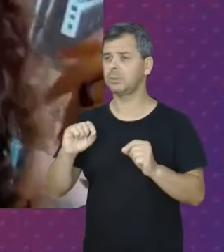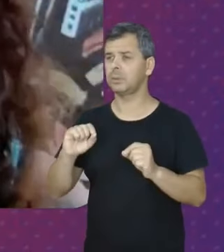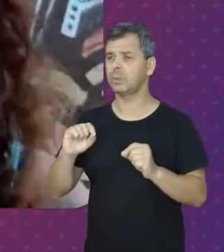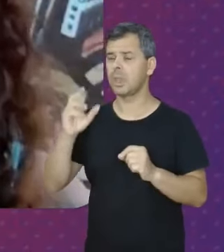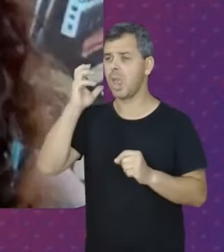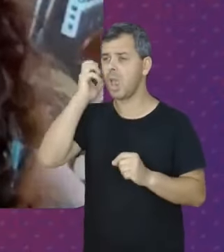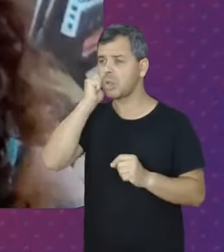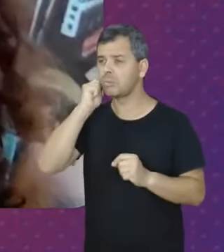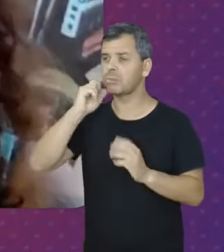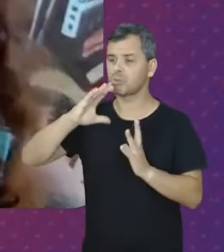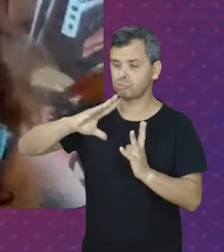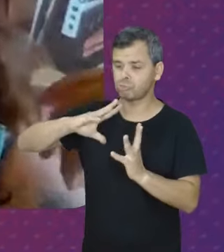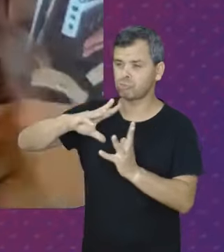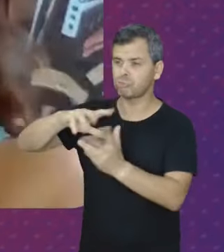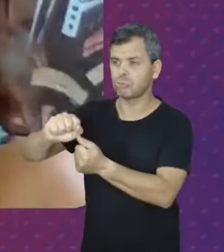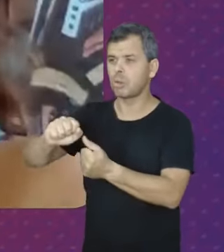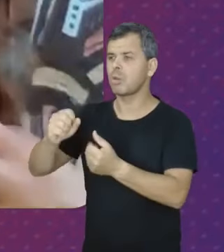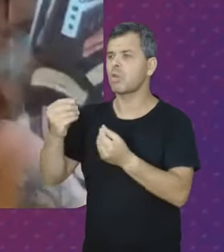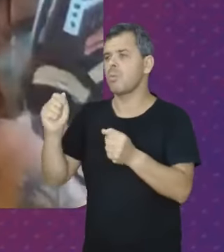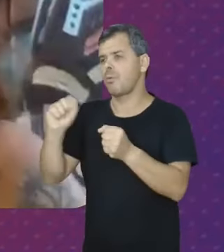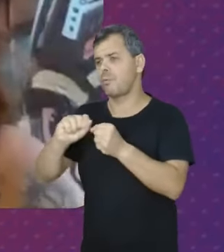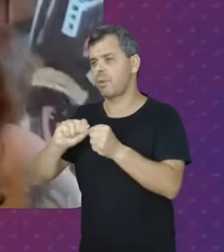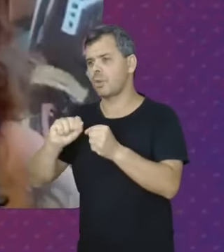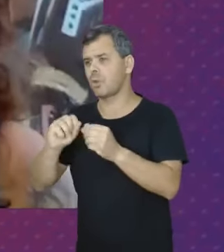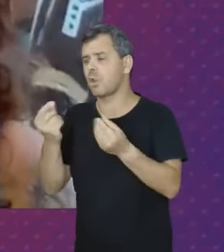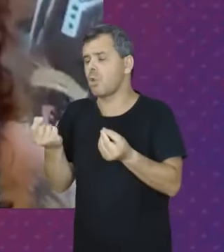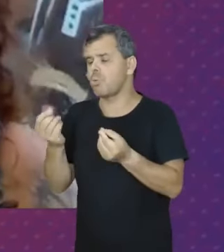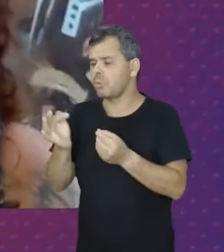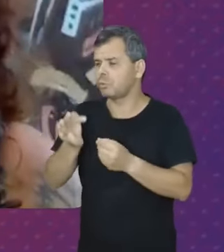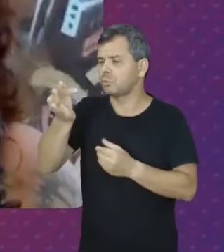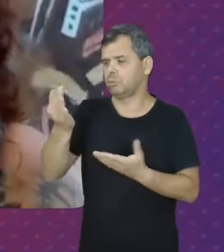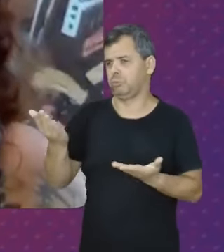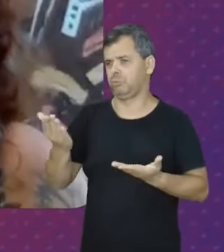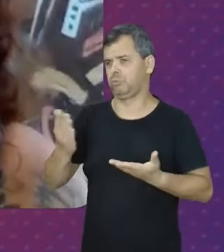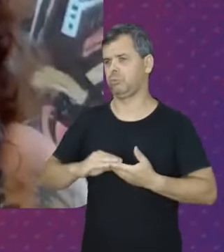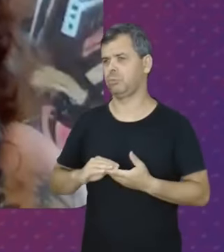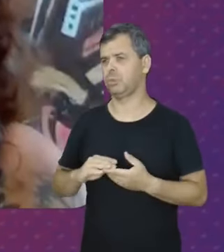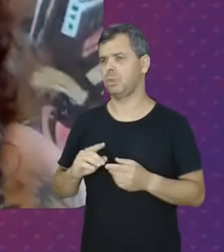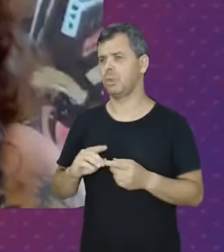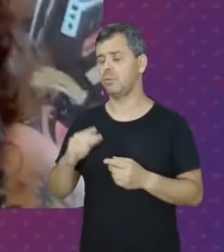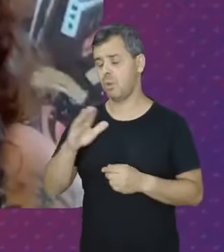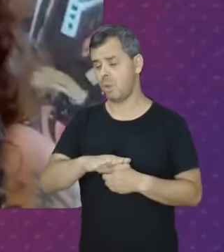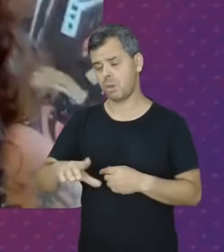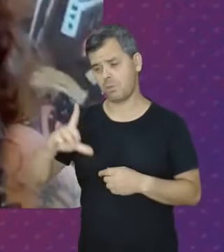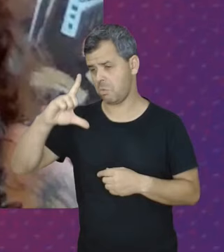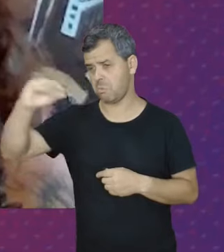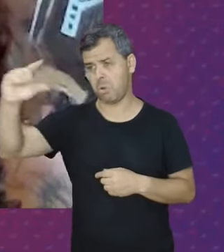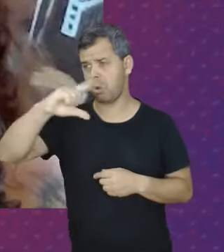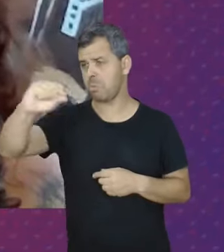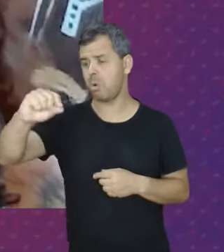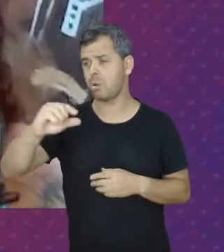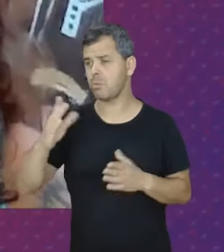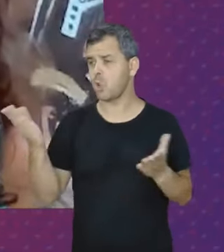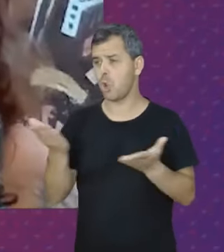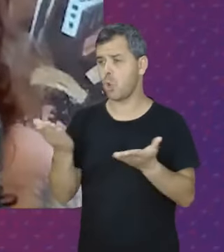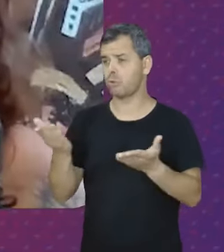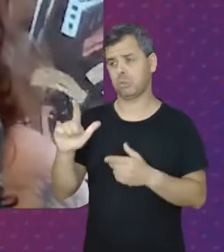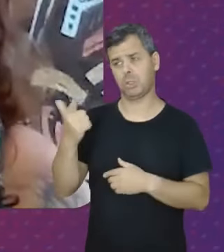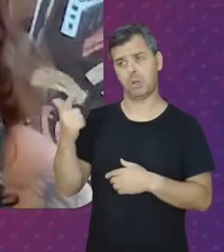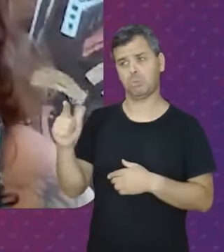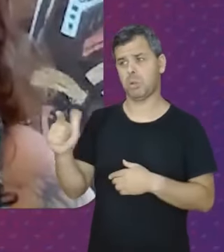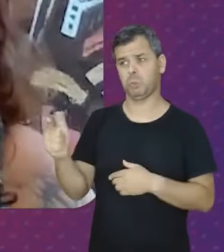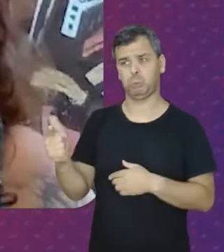adoção internacional, que a gente não sabe como foi feito, como era feito, e as crianças foram embora. Hoje não tem isso,